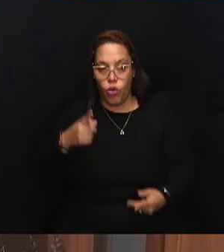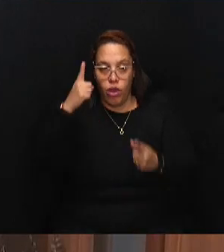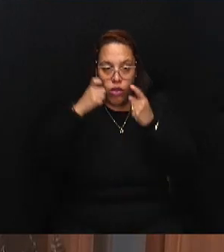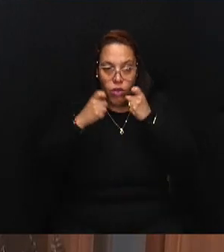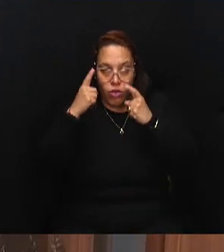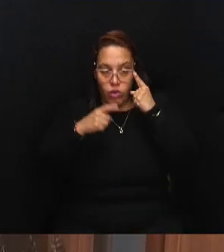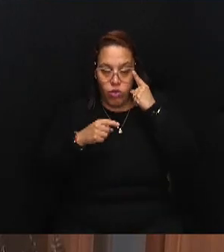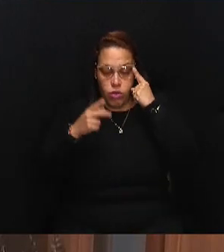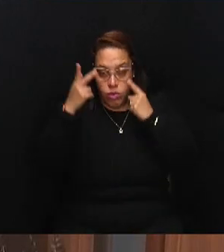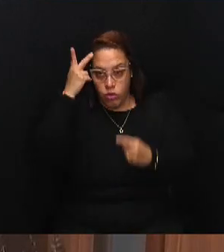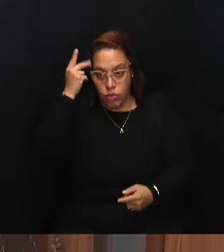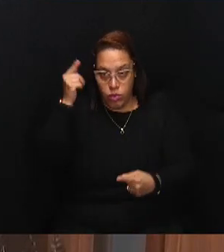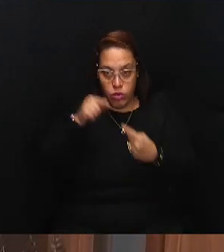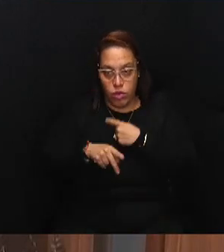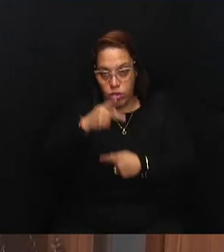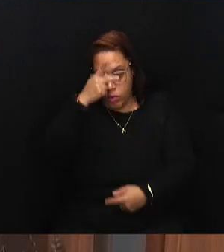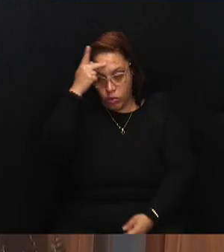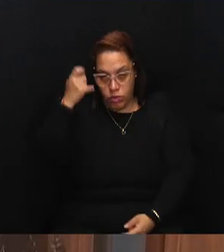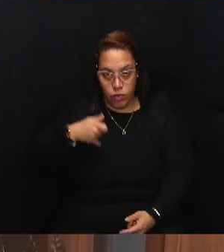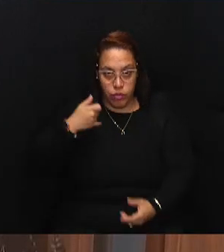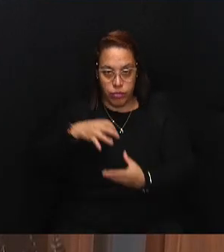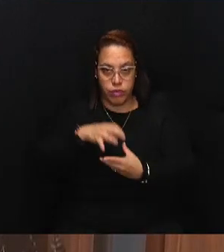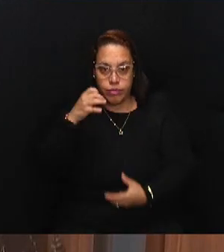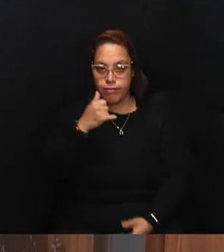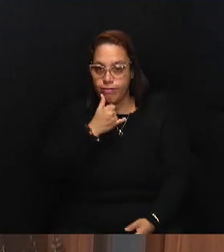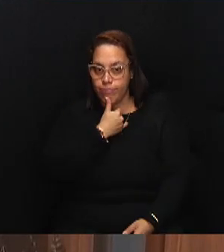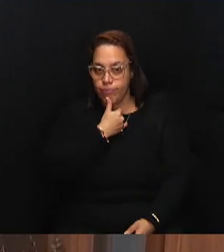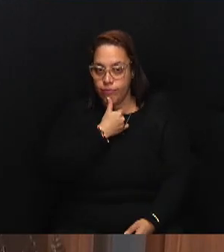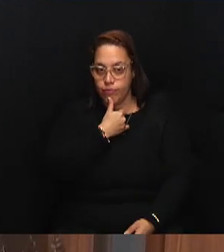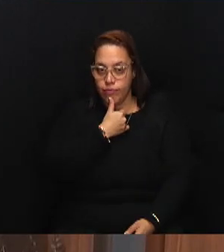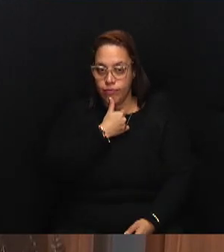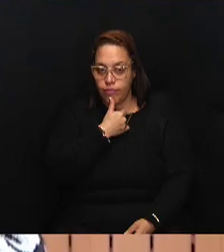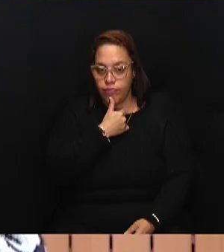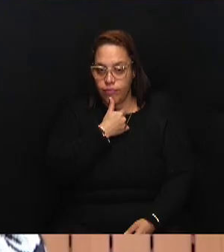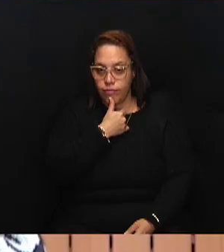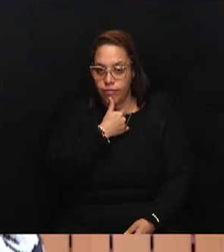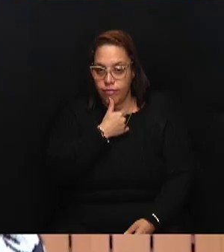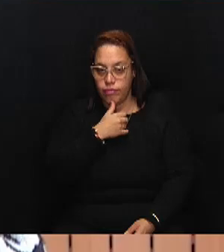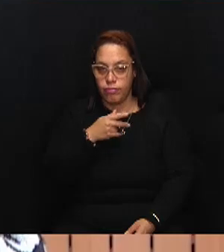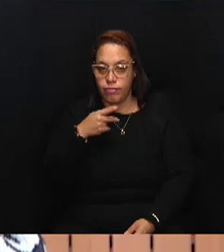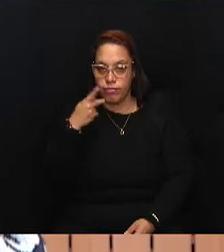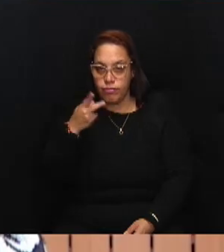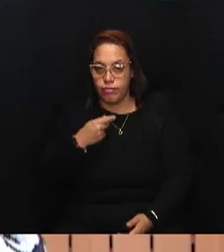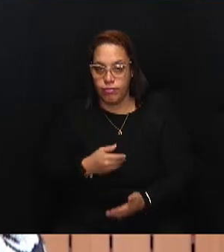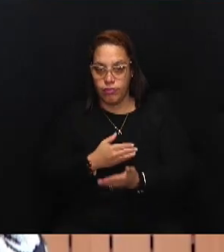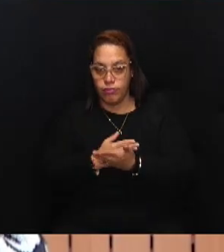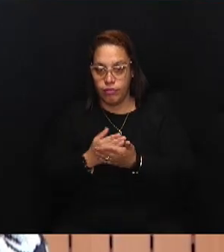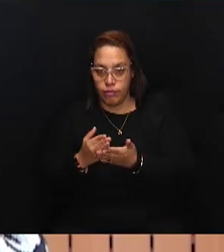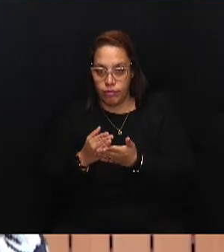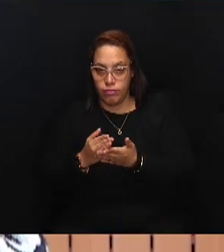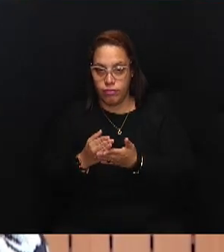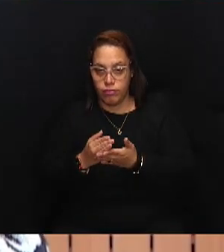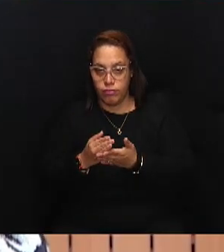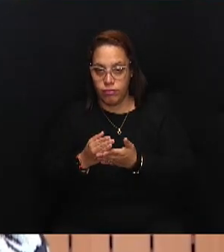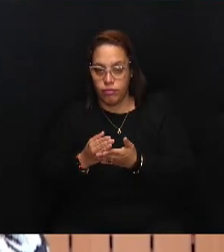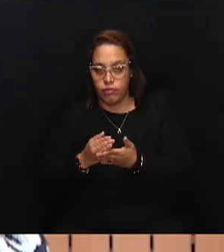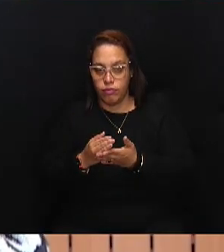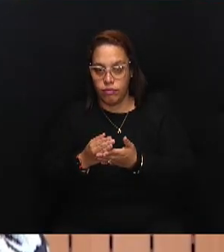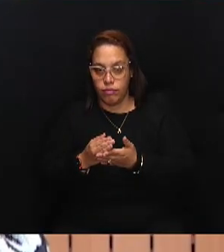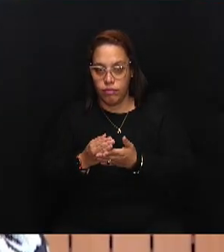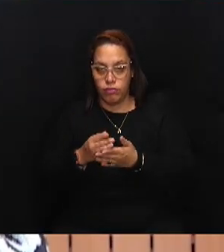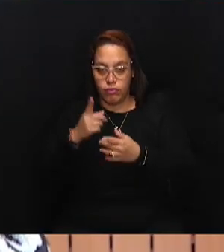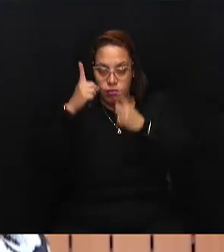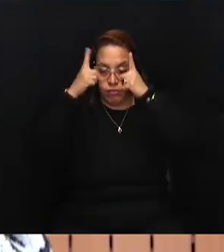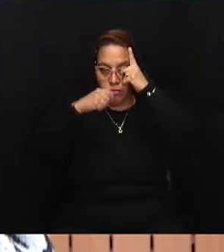que é mais comum contra os idosos? Infelizmente, é o que a gente fala. Começa-se sempre com a